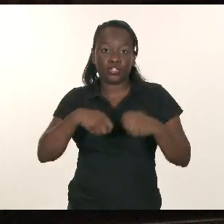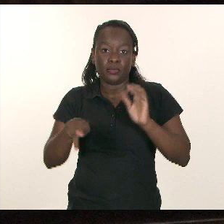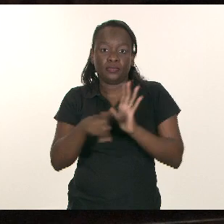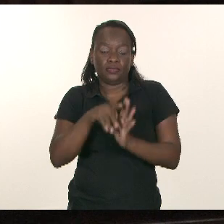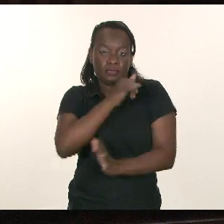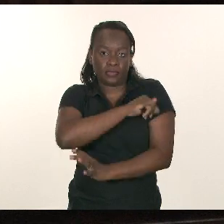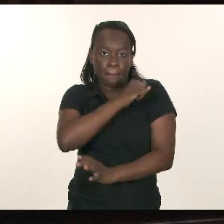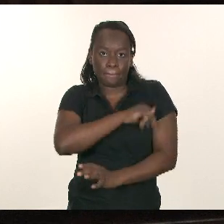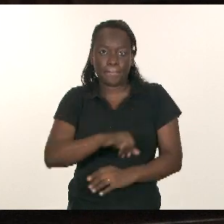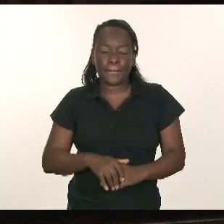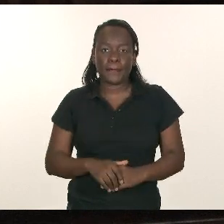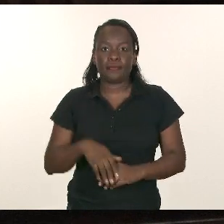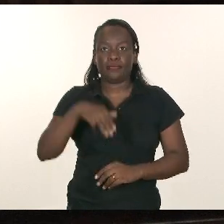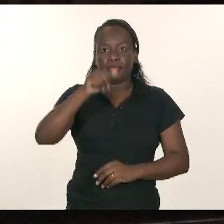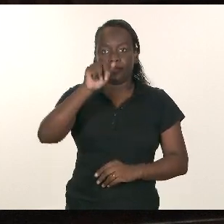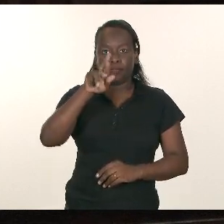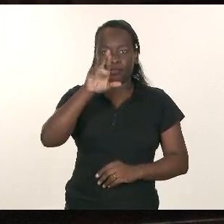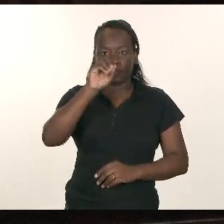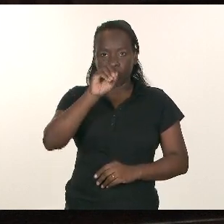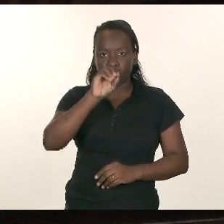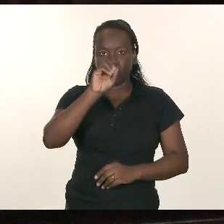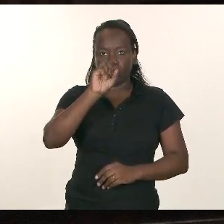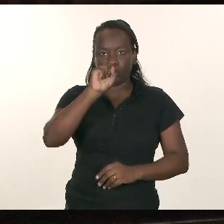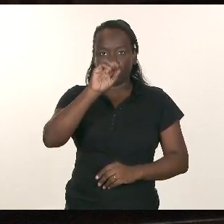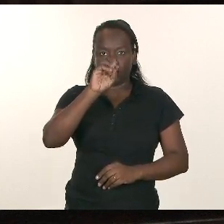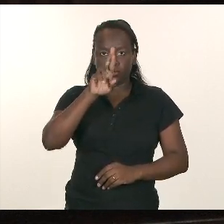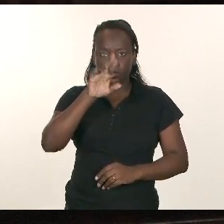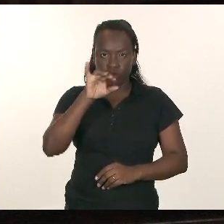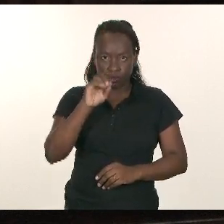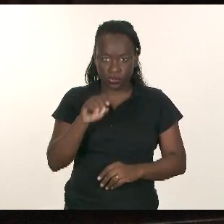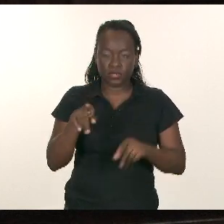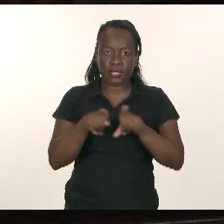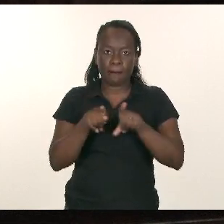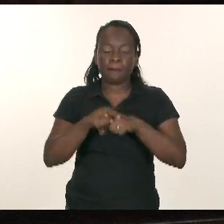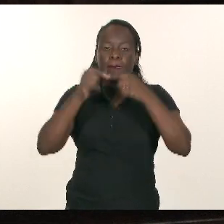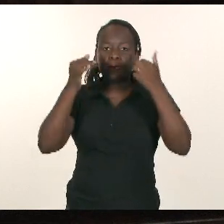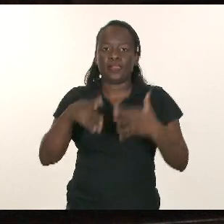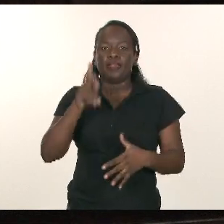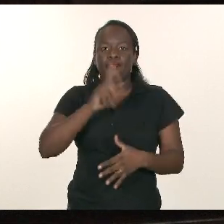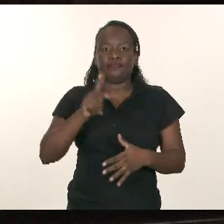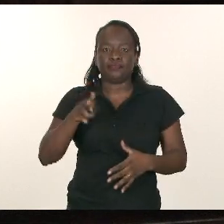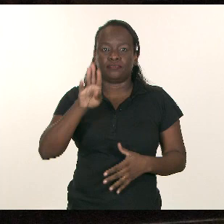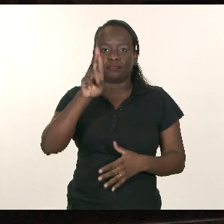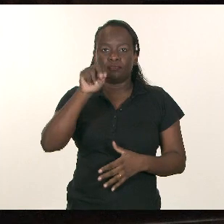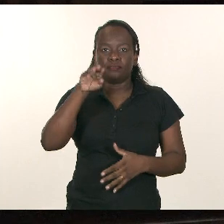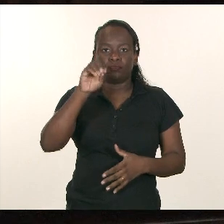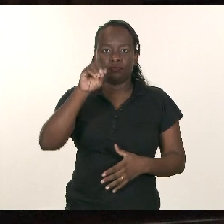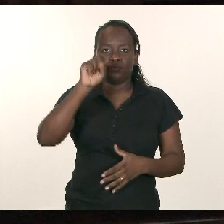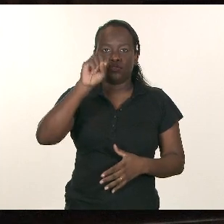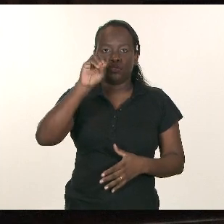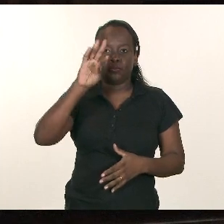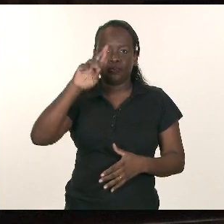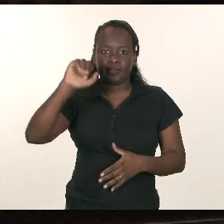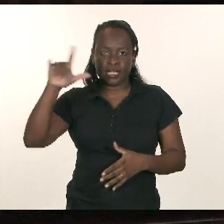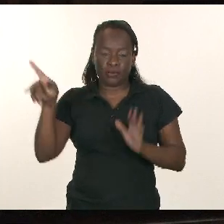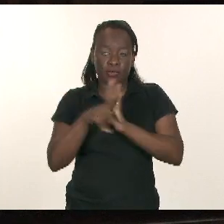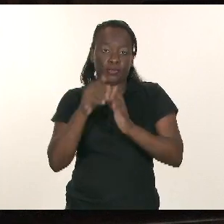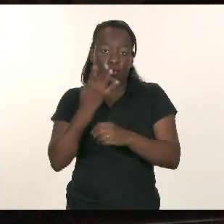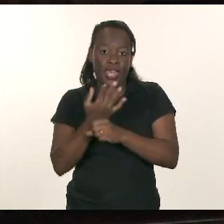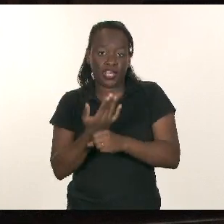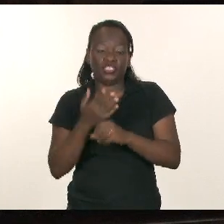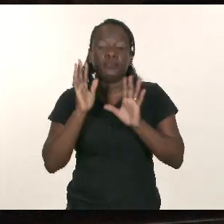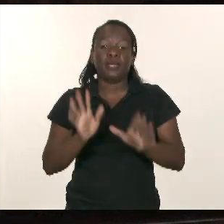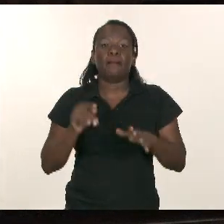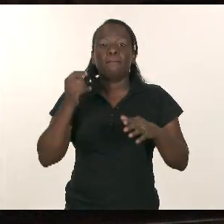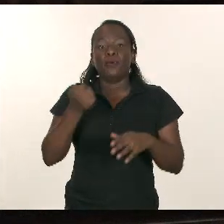fluminense. Mauro Osório, como outros, a gente pode citar o professor Bruno Sobral, da UERJ, mas são poucos